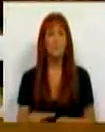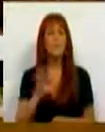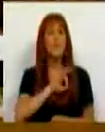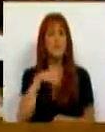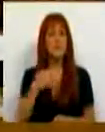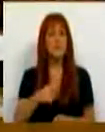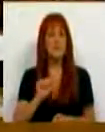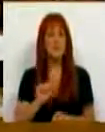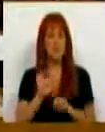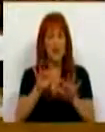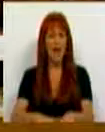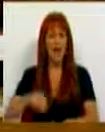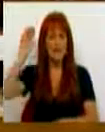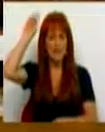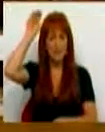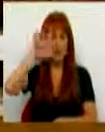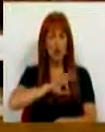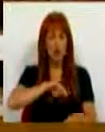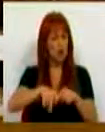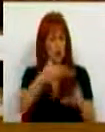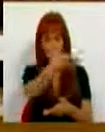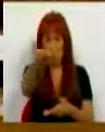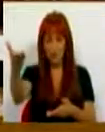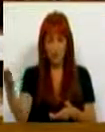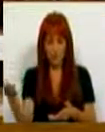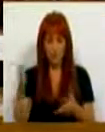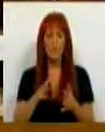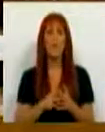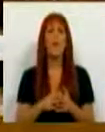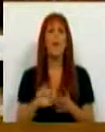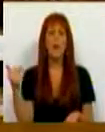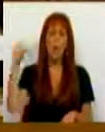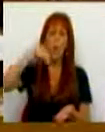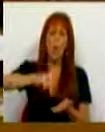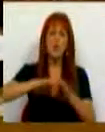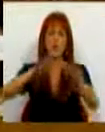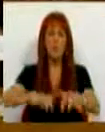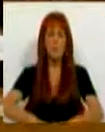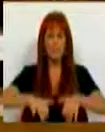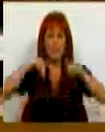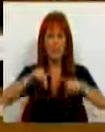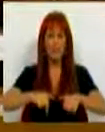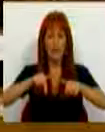Senhor Presidente da Assembleia da República, senhores deputados, vim hoje aqui ao Parlamento